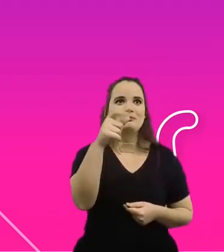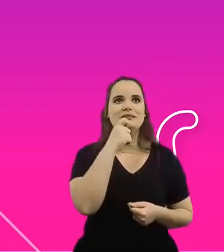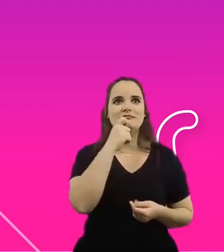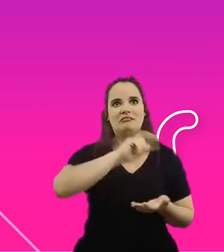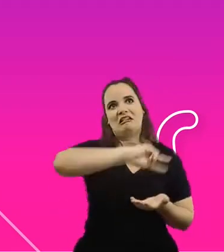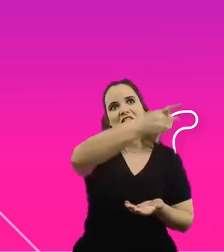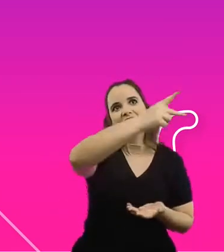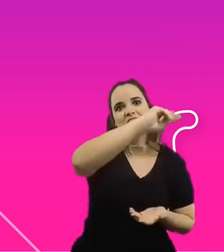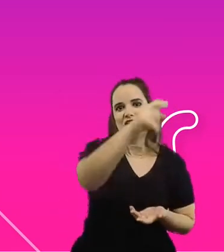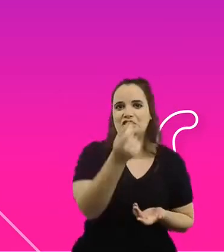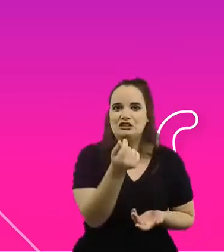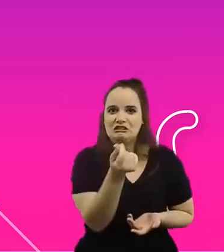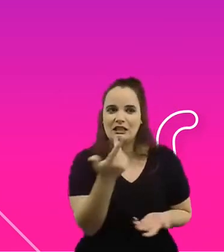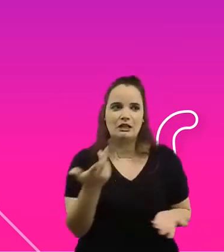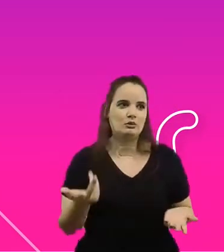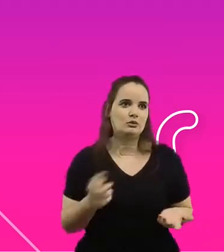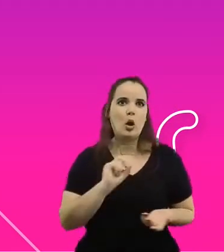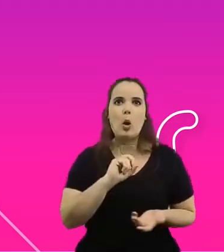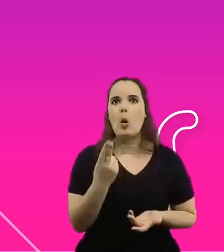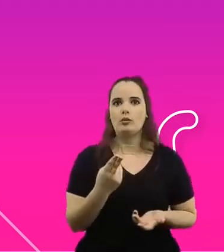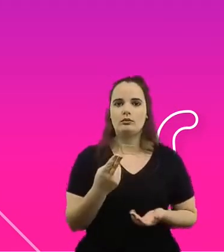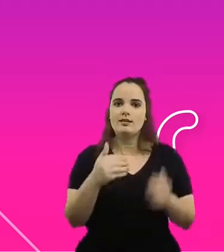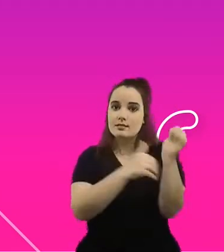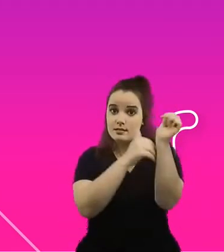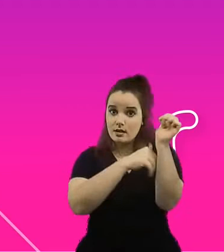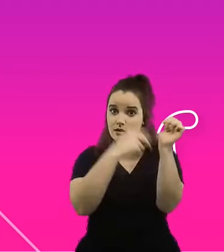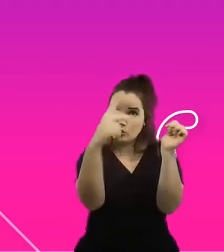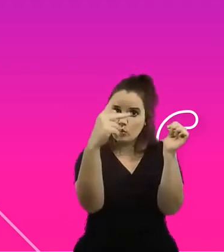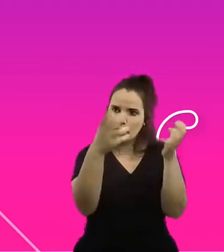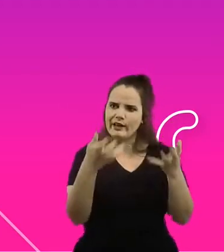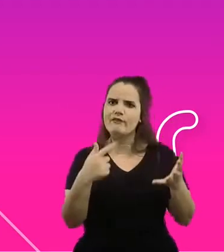vai fazer uma troca de senha pela internet, etc e tal,